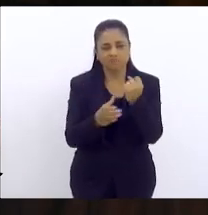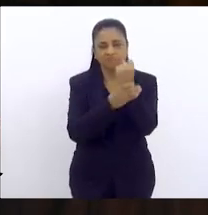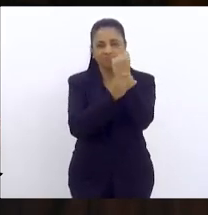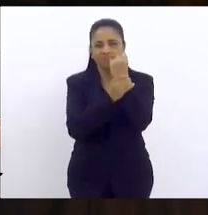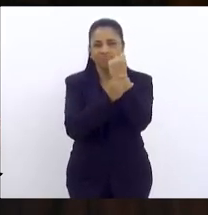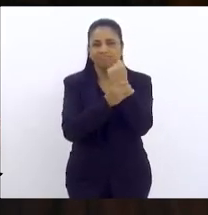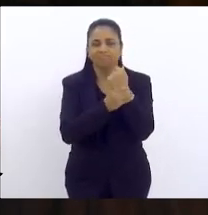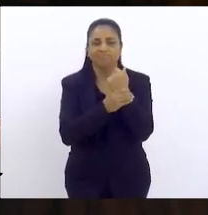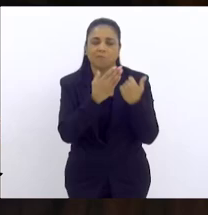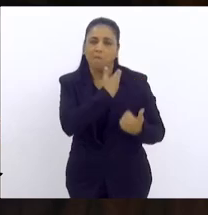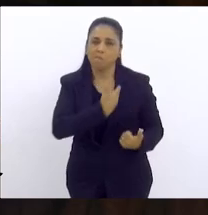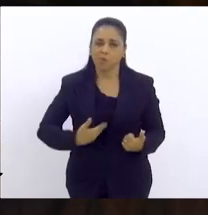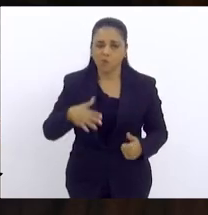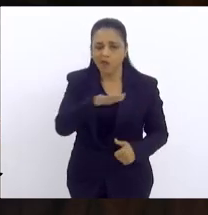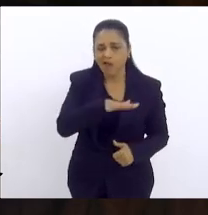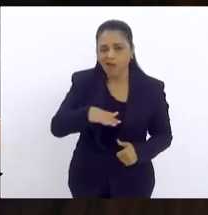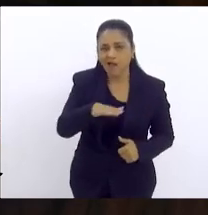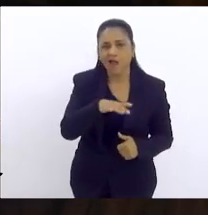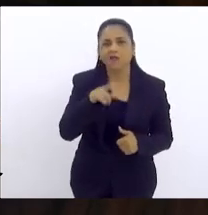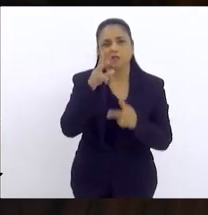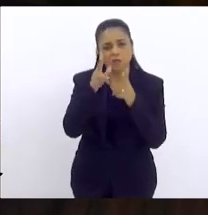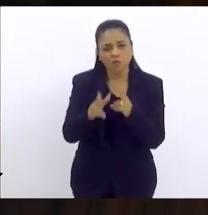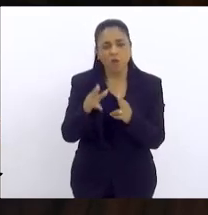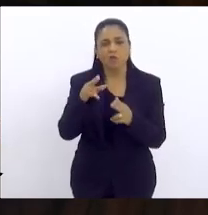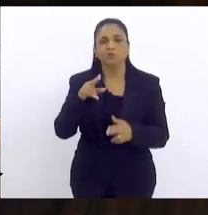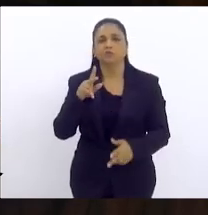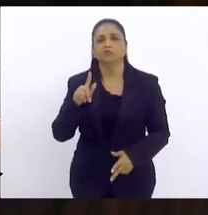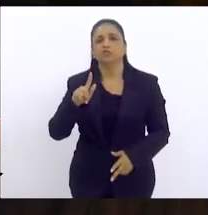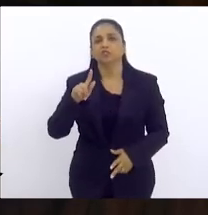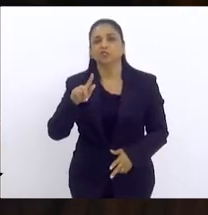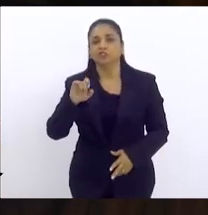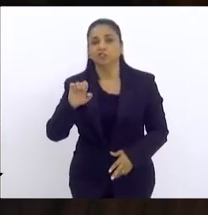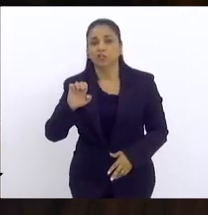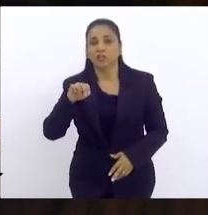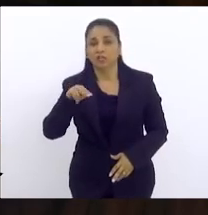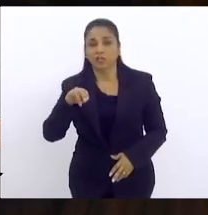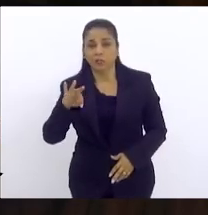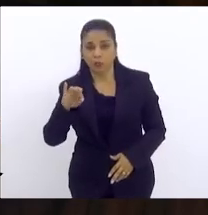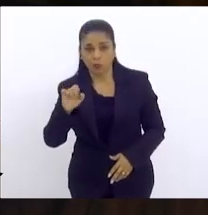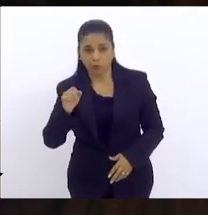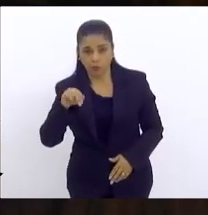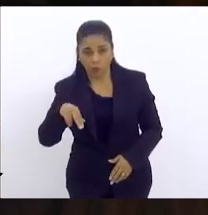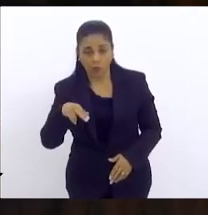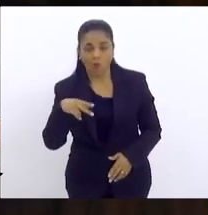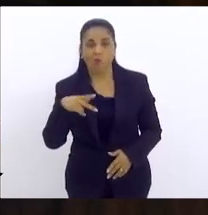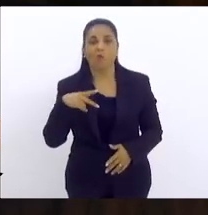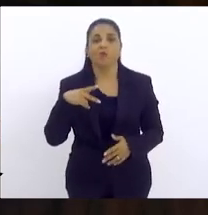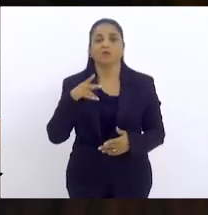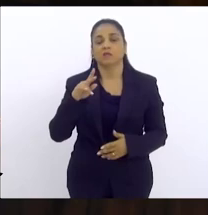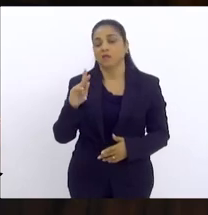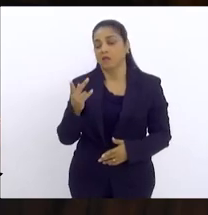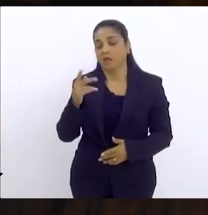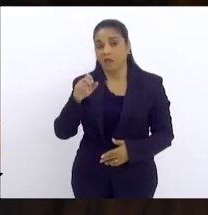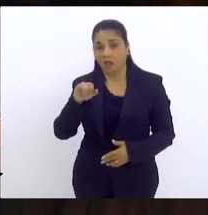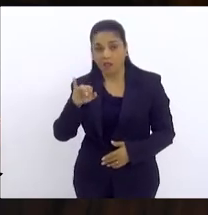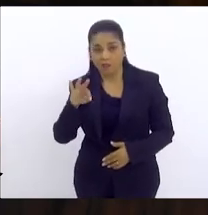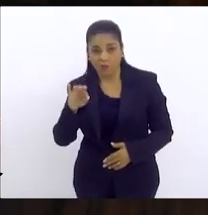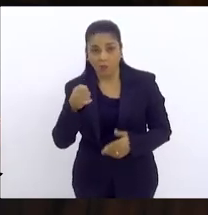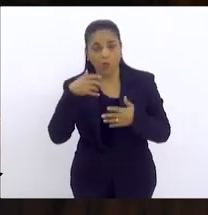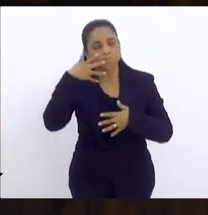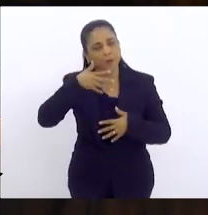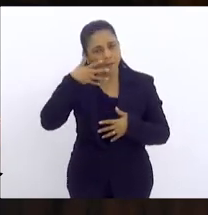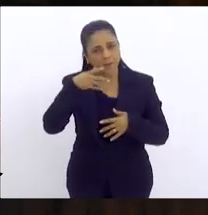como dr geneton falou Doutor Heitor é muito complexo tratar sobre segurança pública Ainda